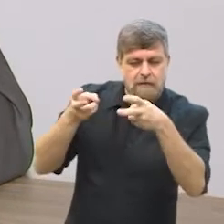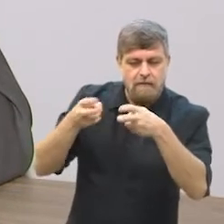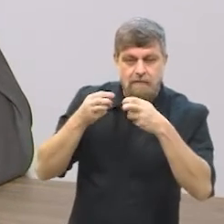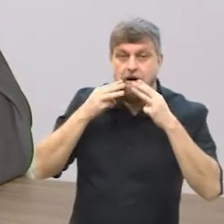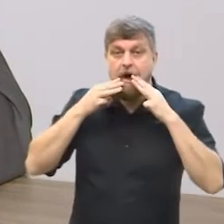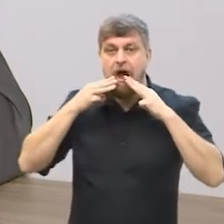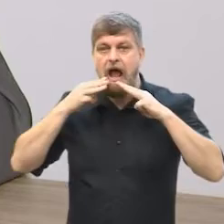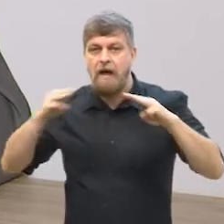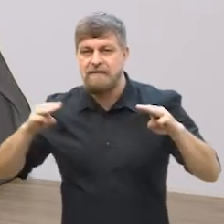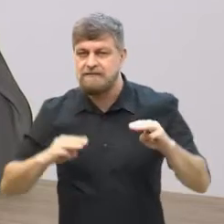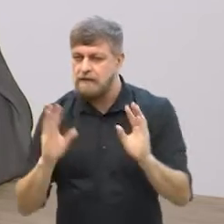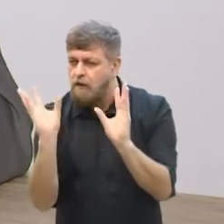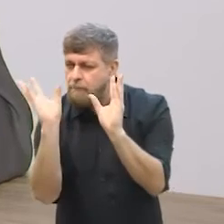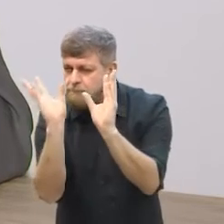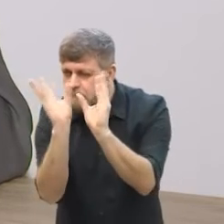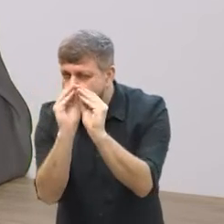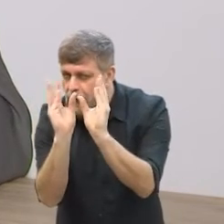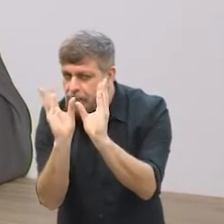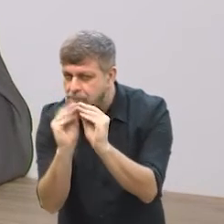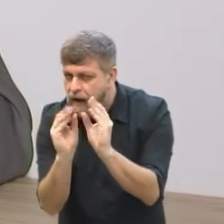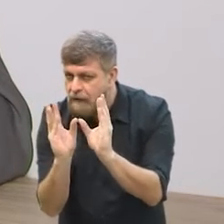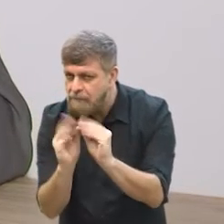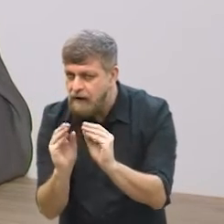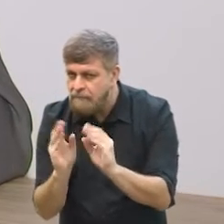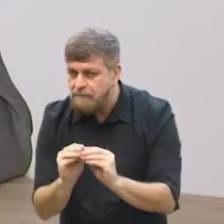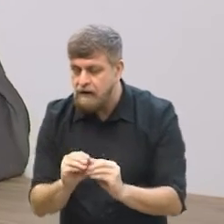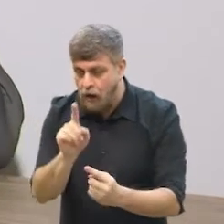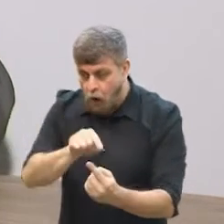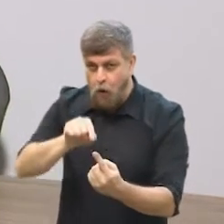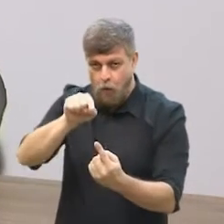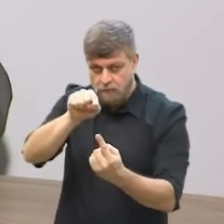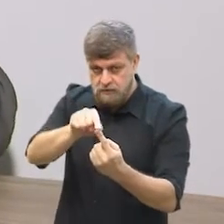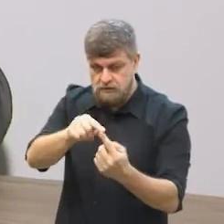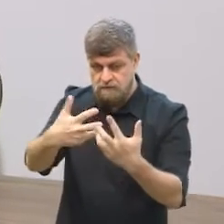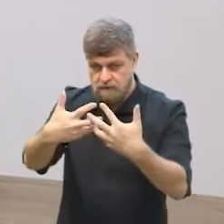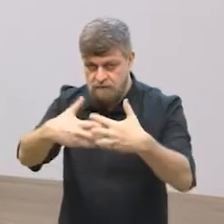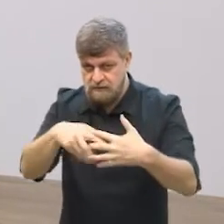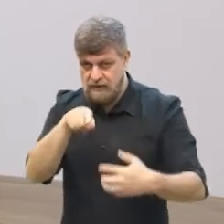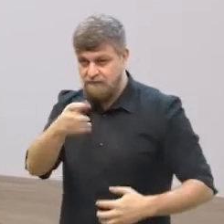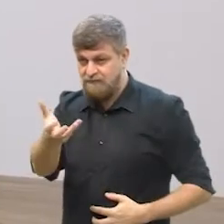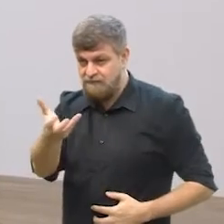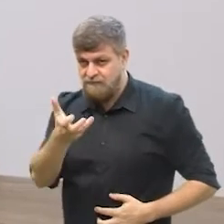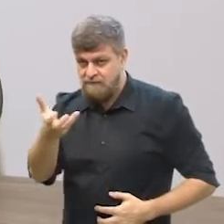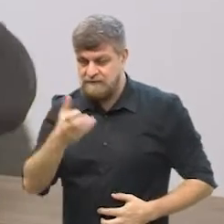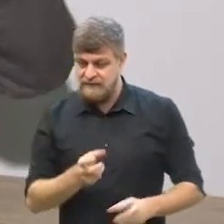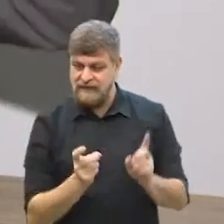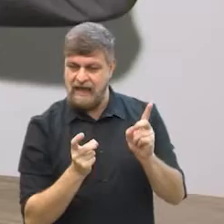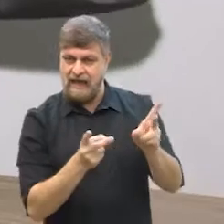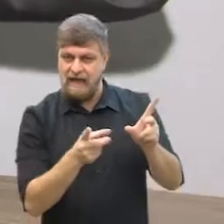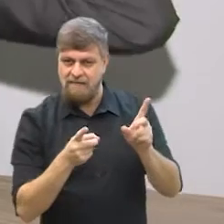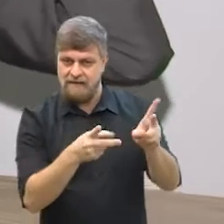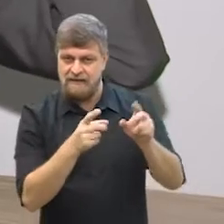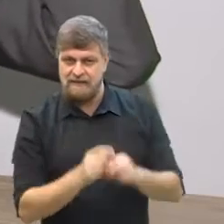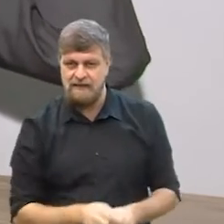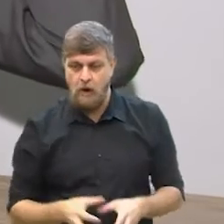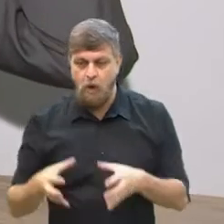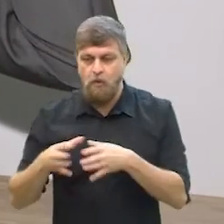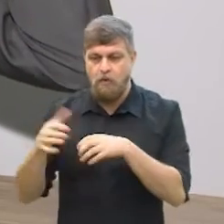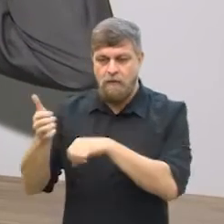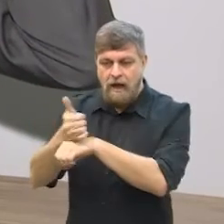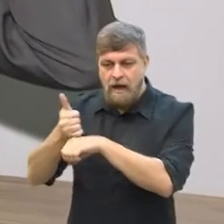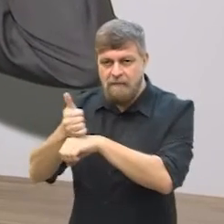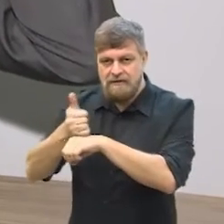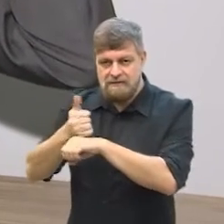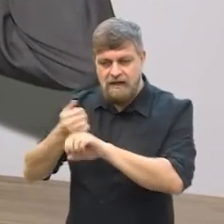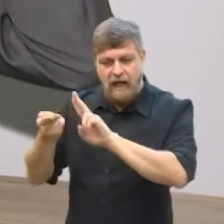objetivos são congruentes? Será que faz sentido o que você quer entregar com aquelas capacidades que você